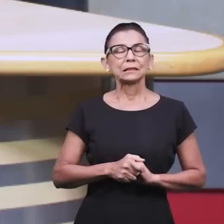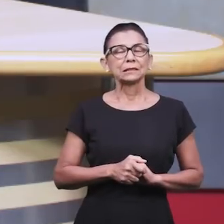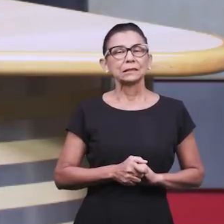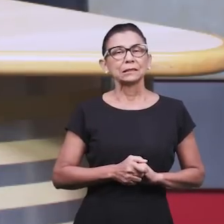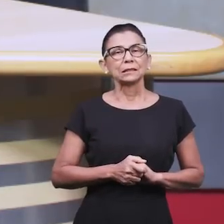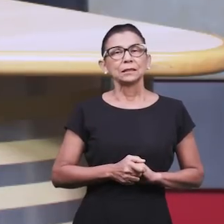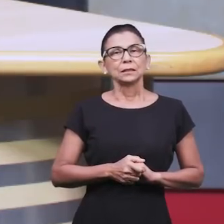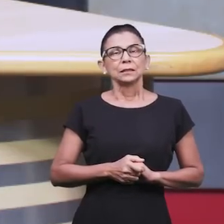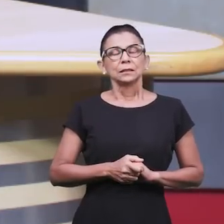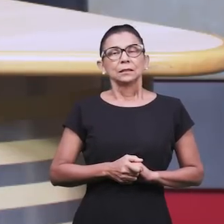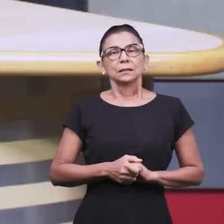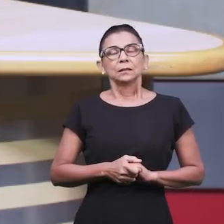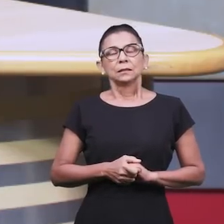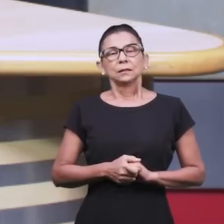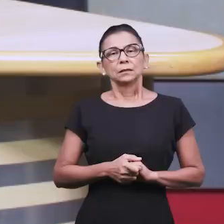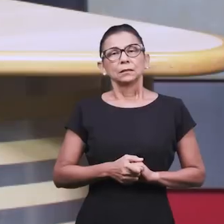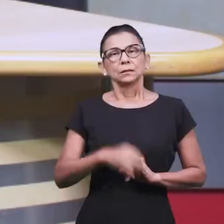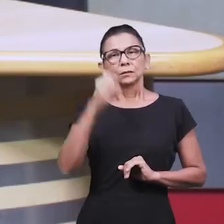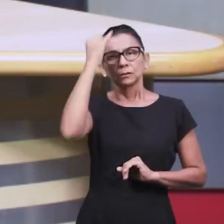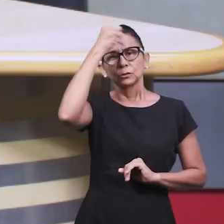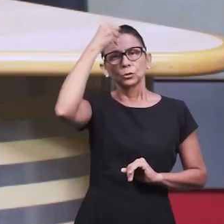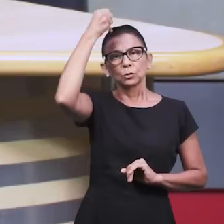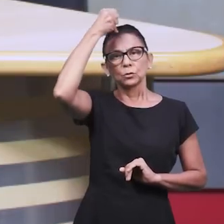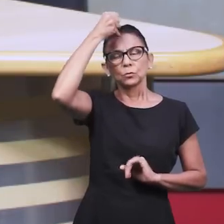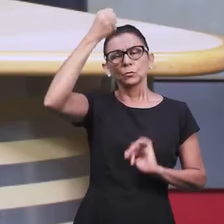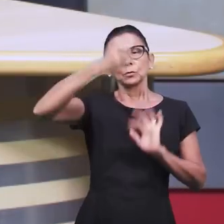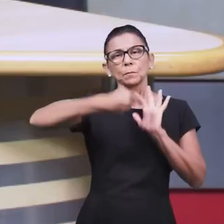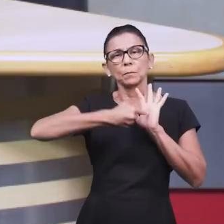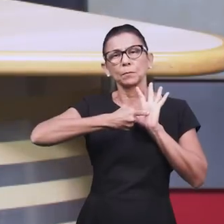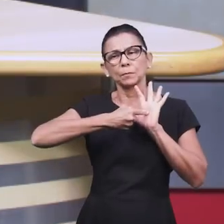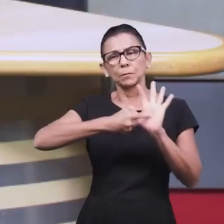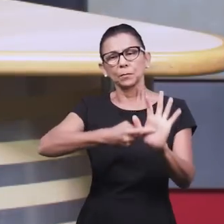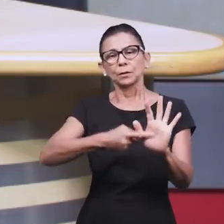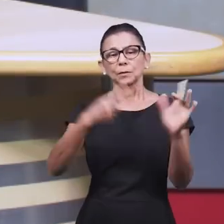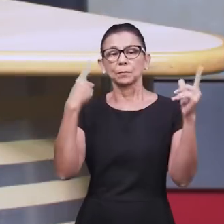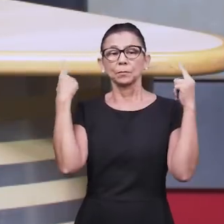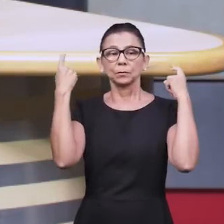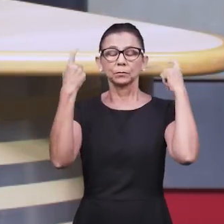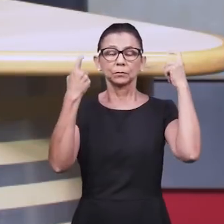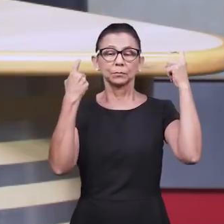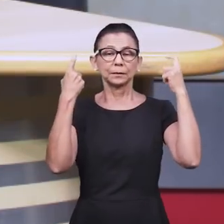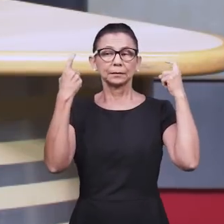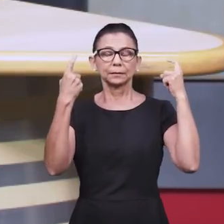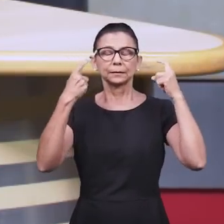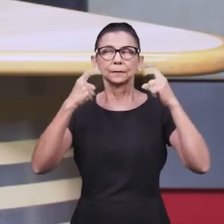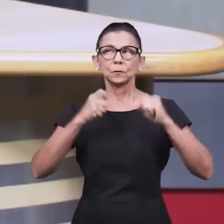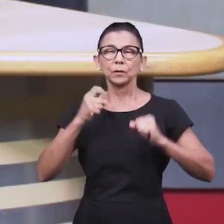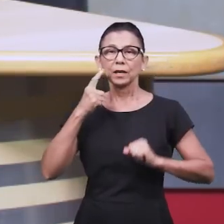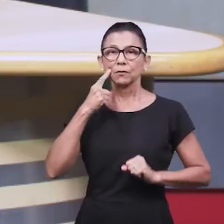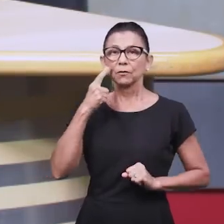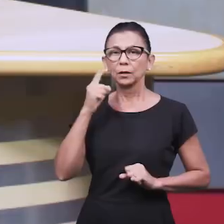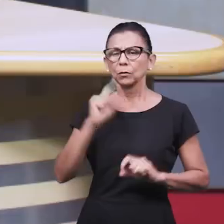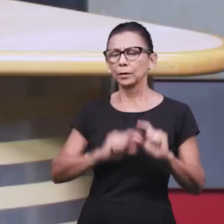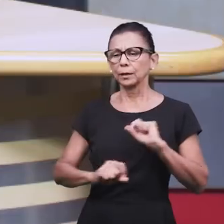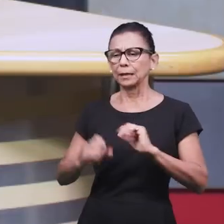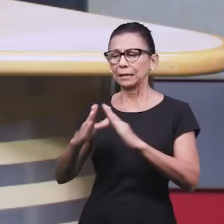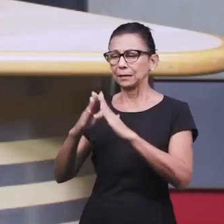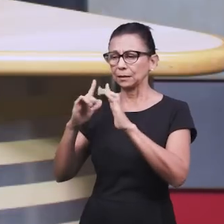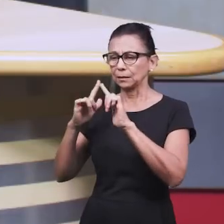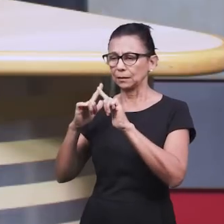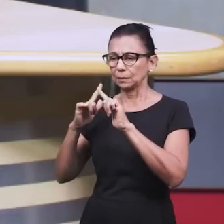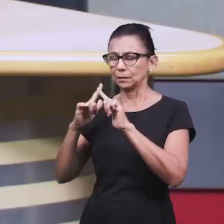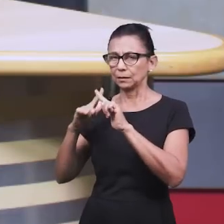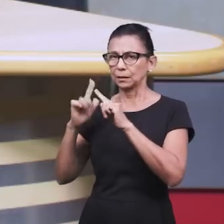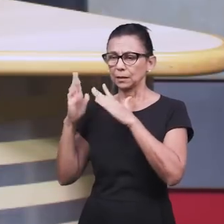Quando ele mostra toda a preocupação da igreja como um corpo.